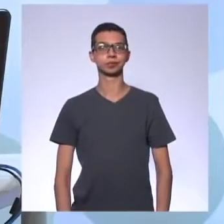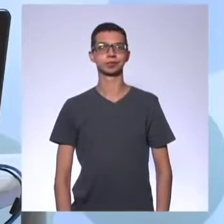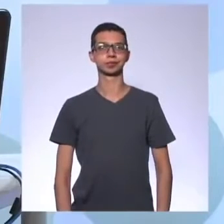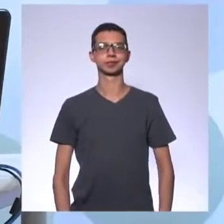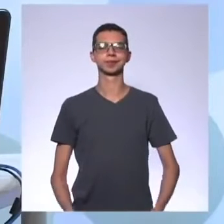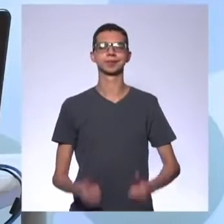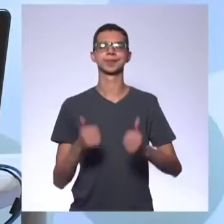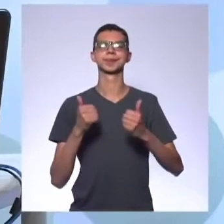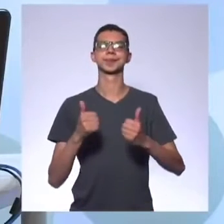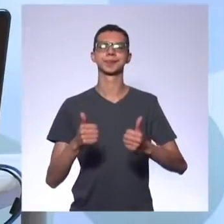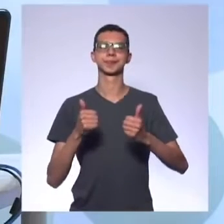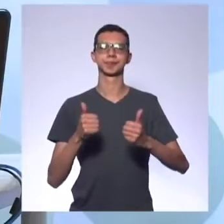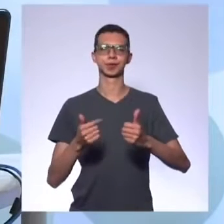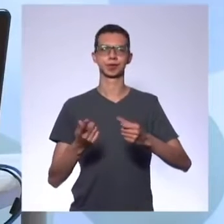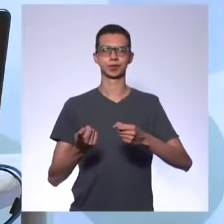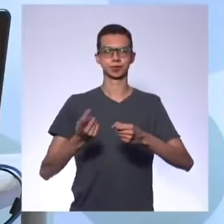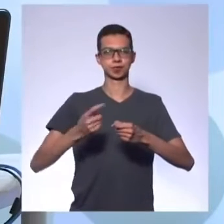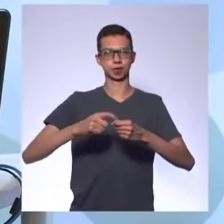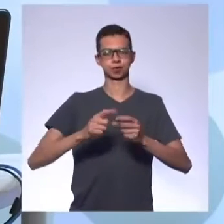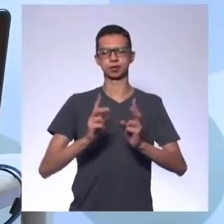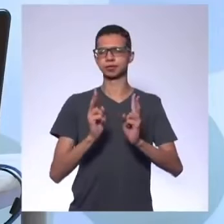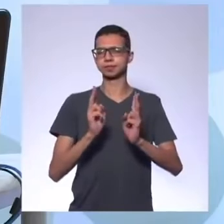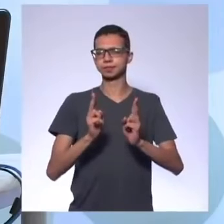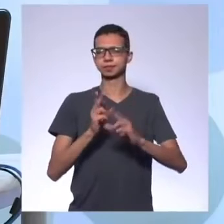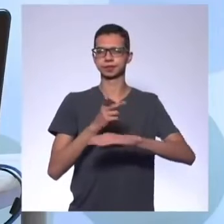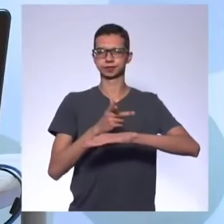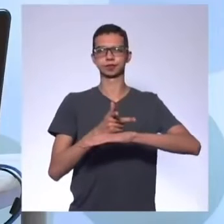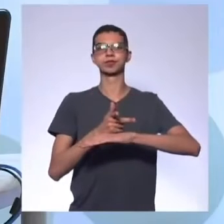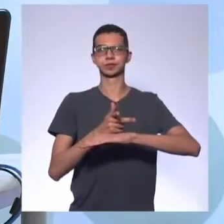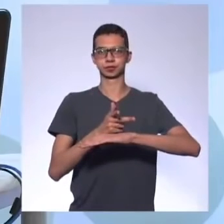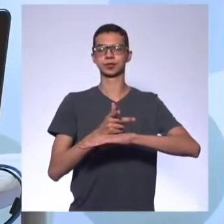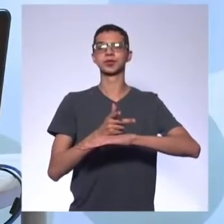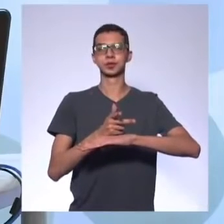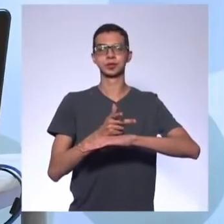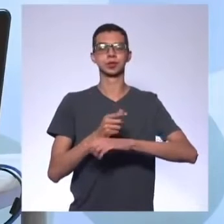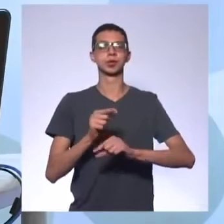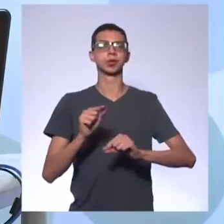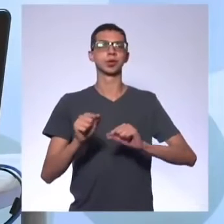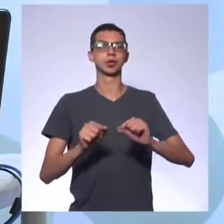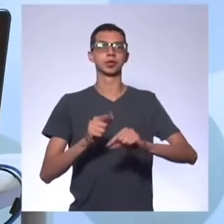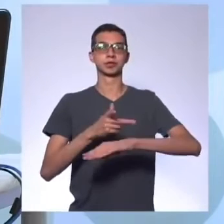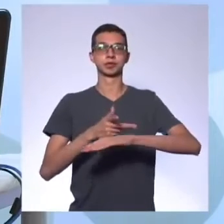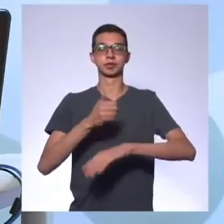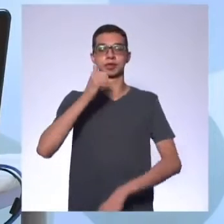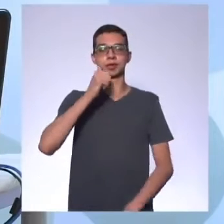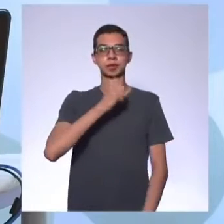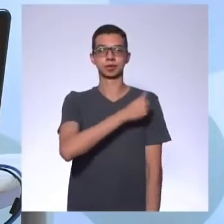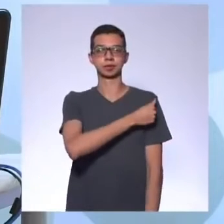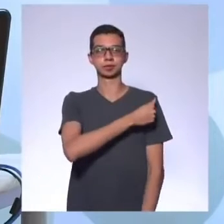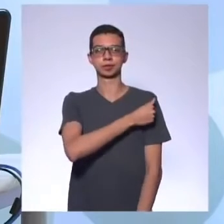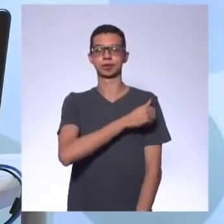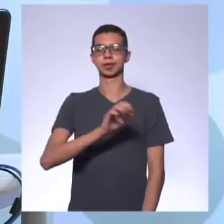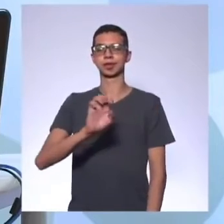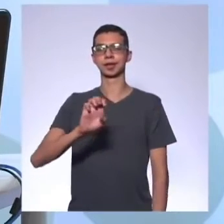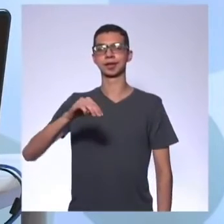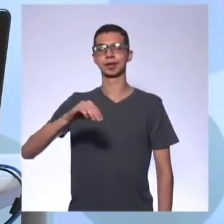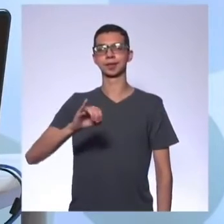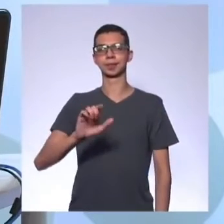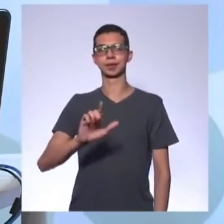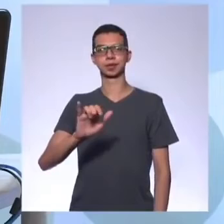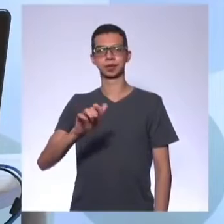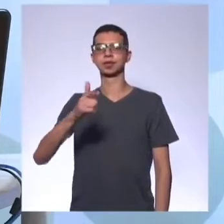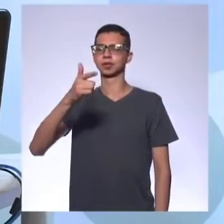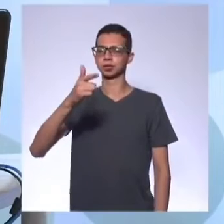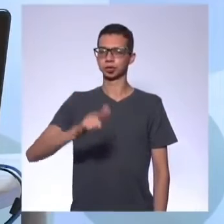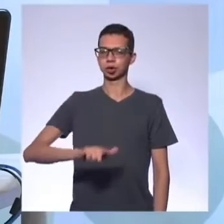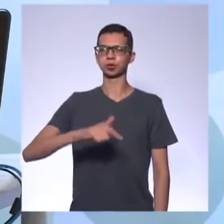Muito bem, estamos de volta. É um trechinho, né, aí do vídeo feito pela aluna Emily. Então, mais uma vez, eu queria